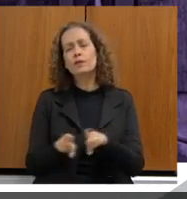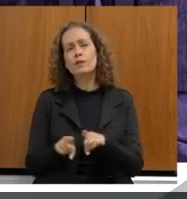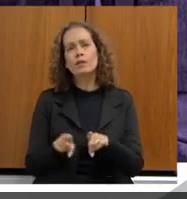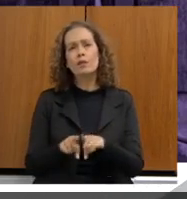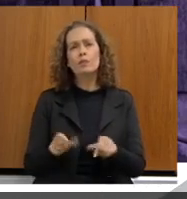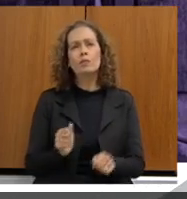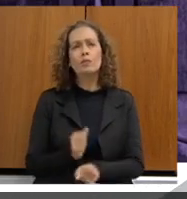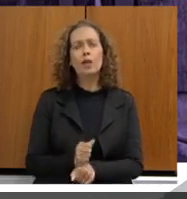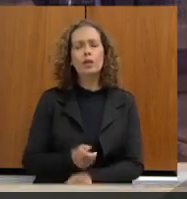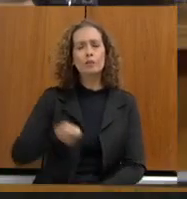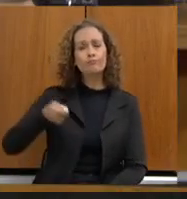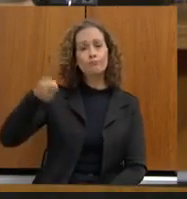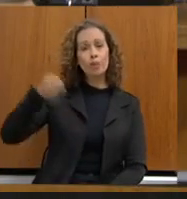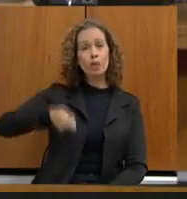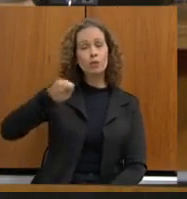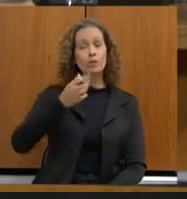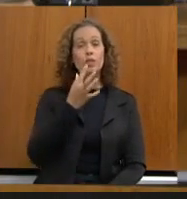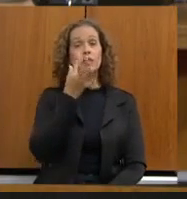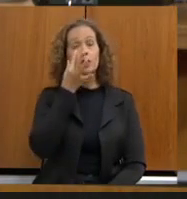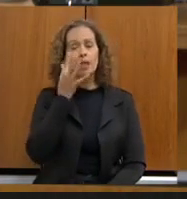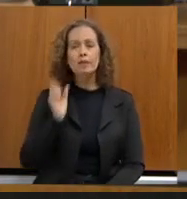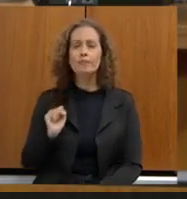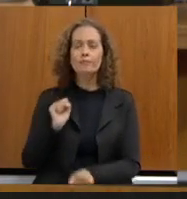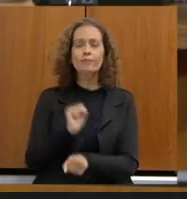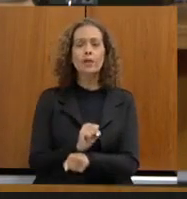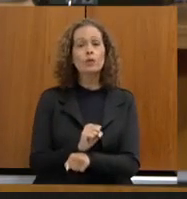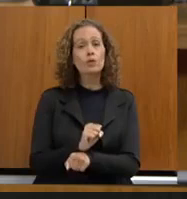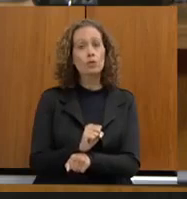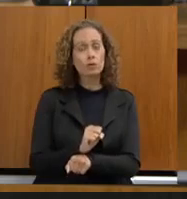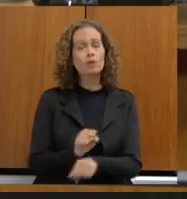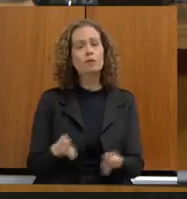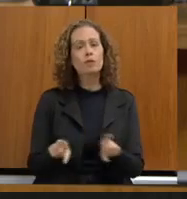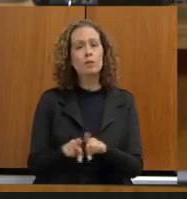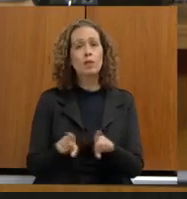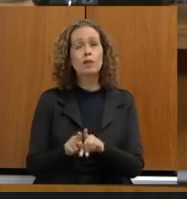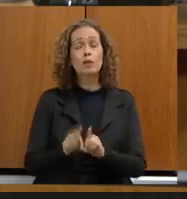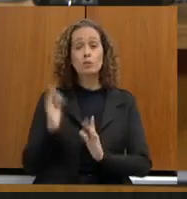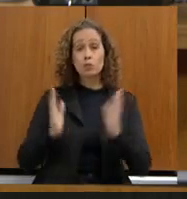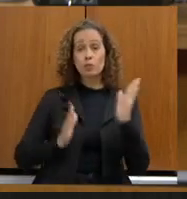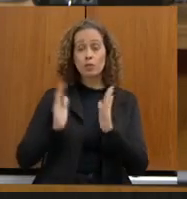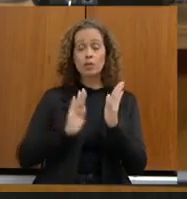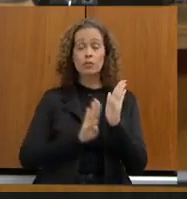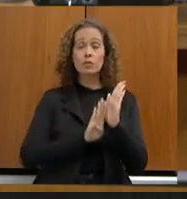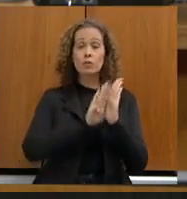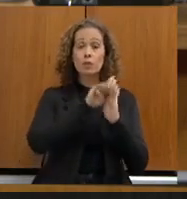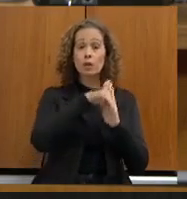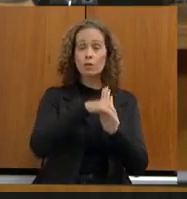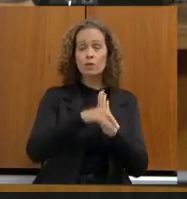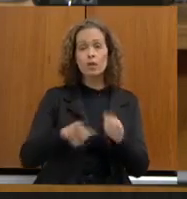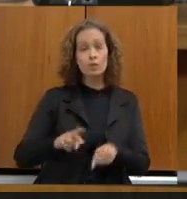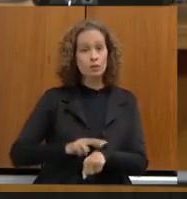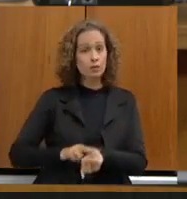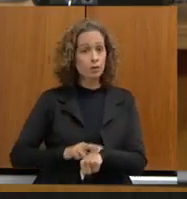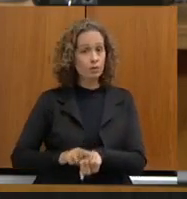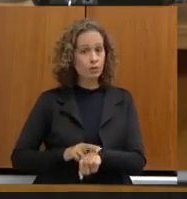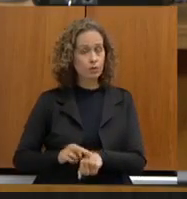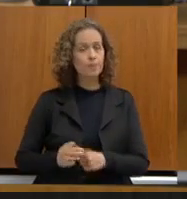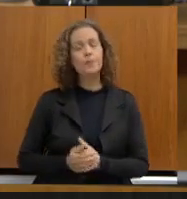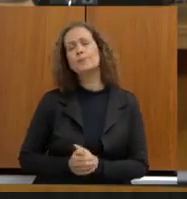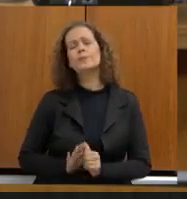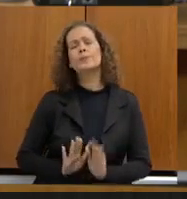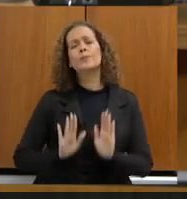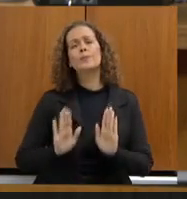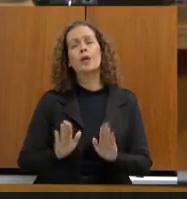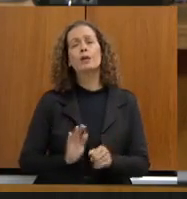todos os leilões presenciais isso no período da a onda roxa pode passar por gentileza Já no